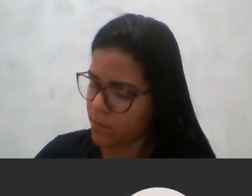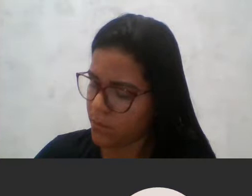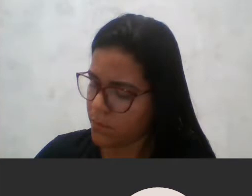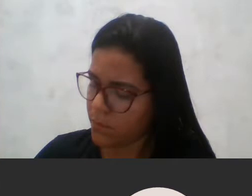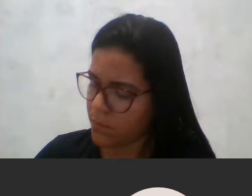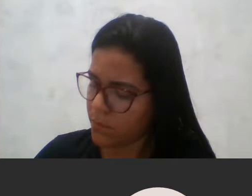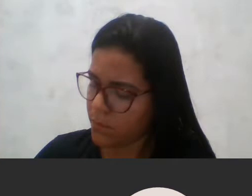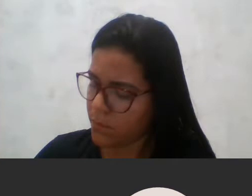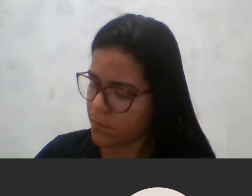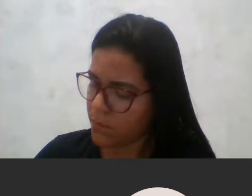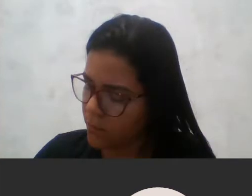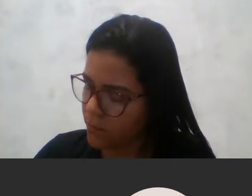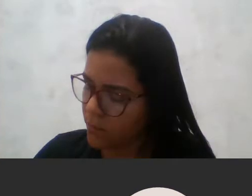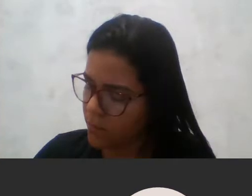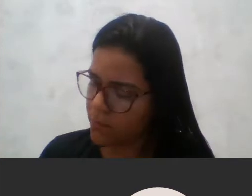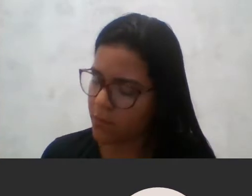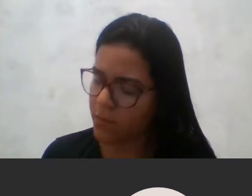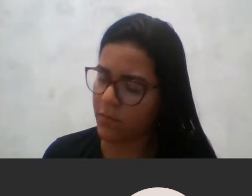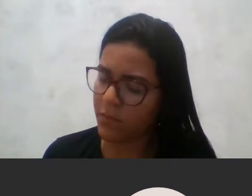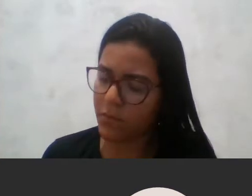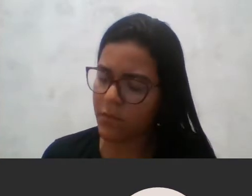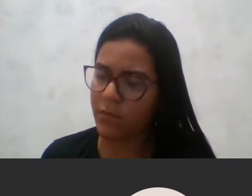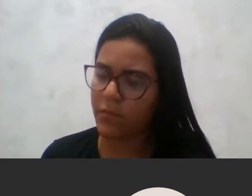Essa aqui você diz, né?